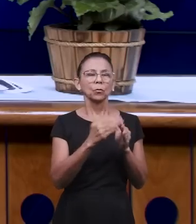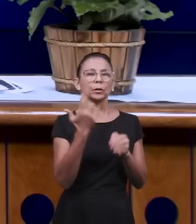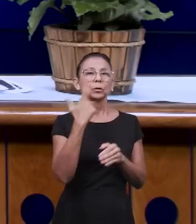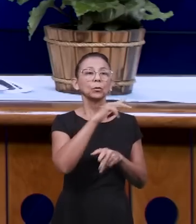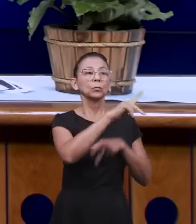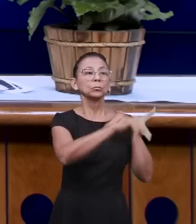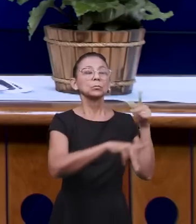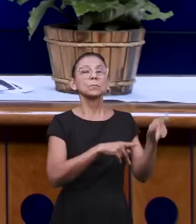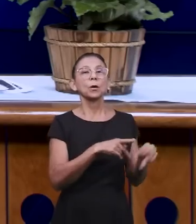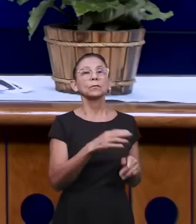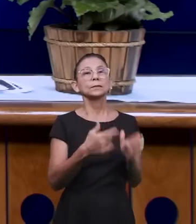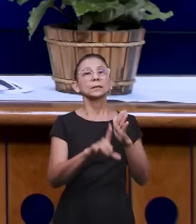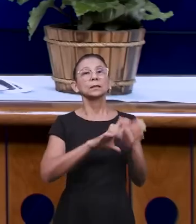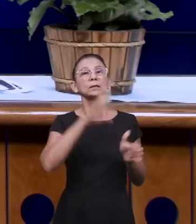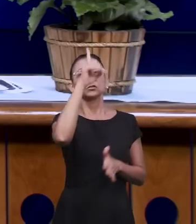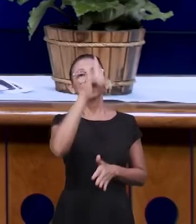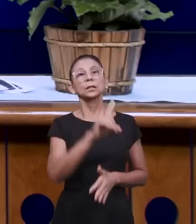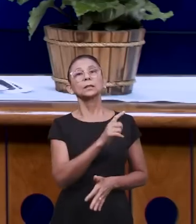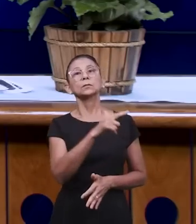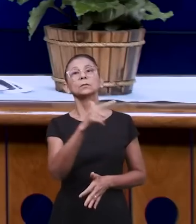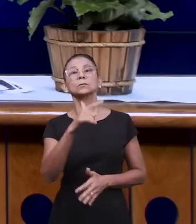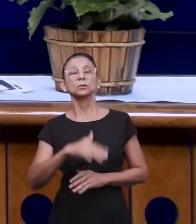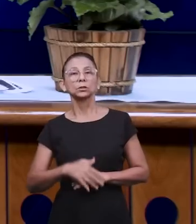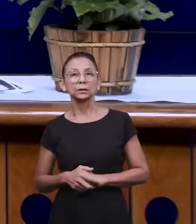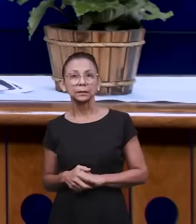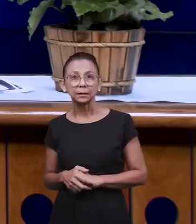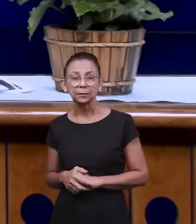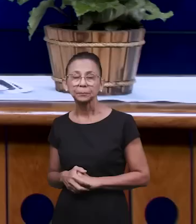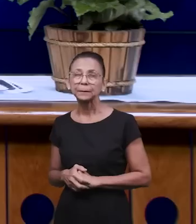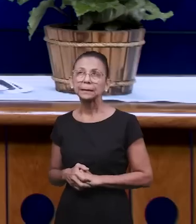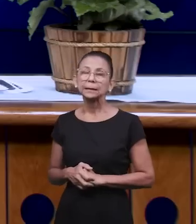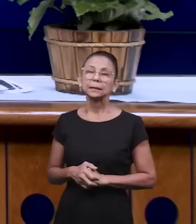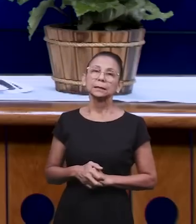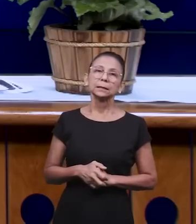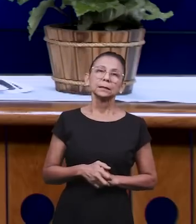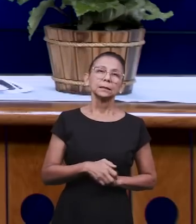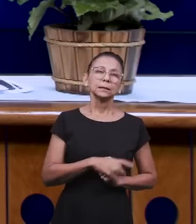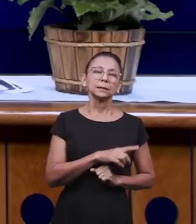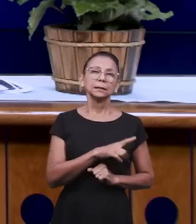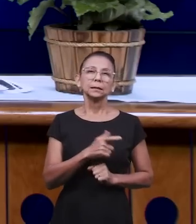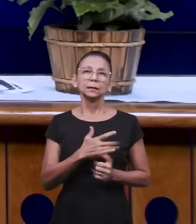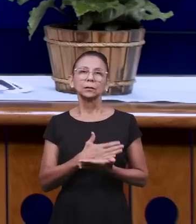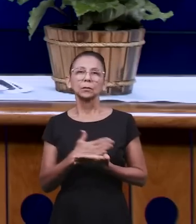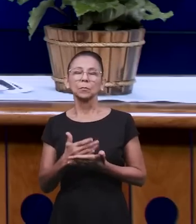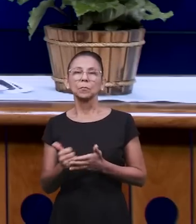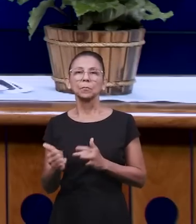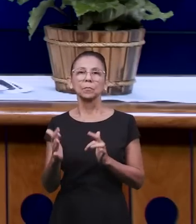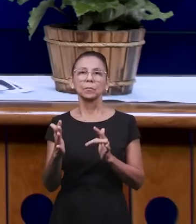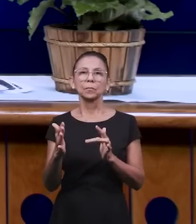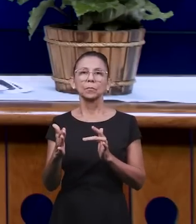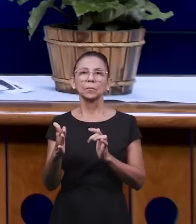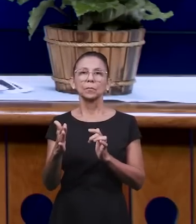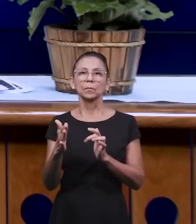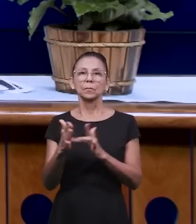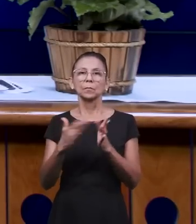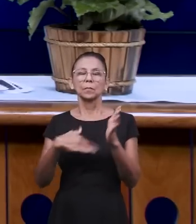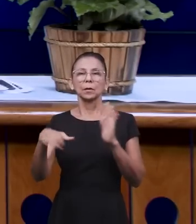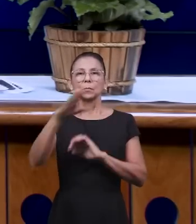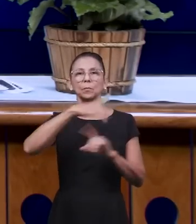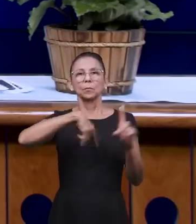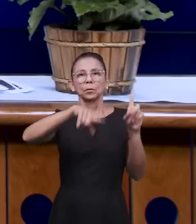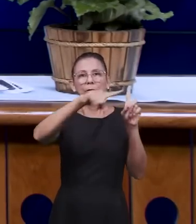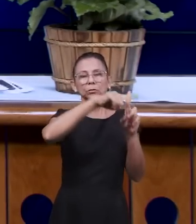Deus. E a igreja entrou no plano profético de Deus. De Jesus até o arrebatamento, também 2000